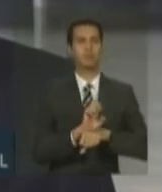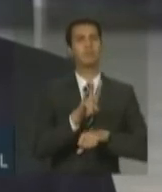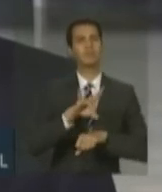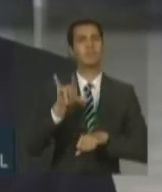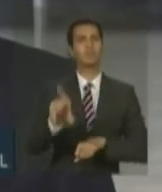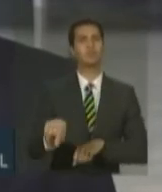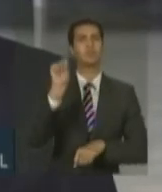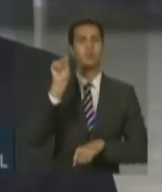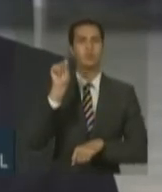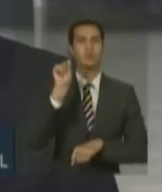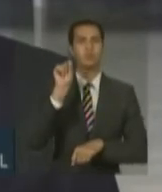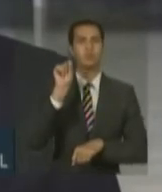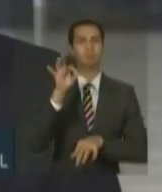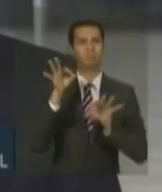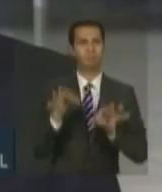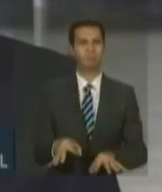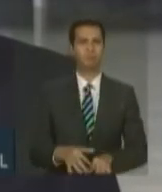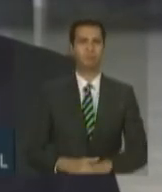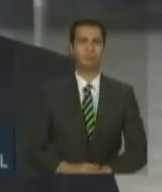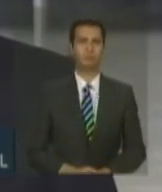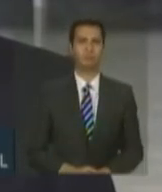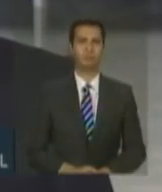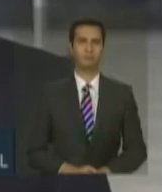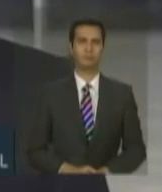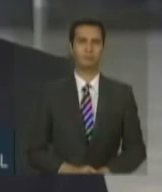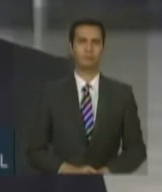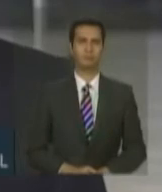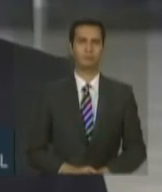mais apropriada.